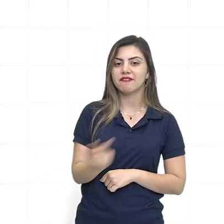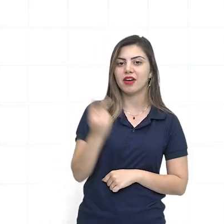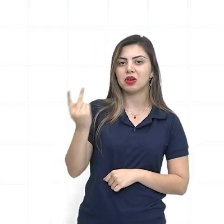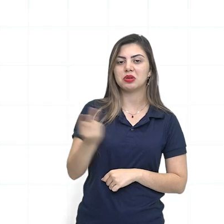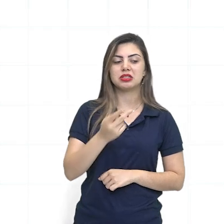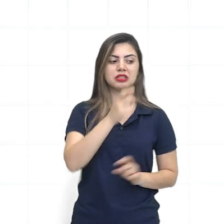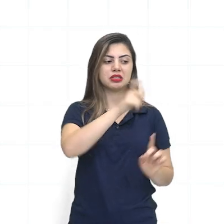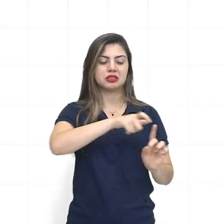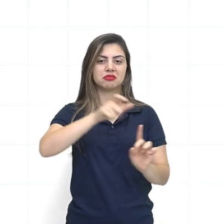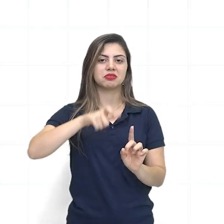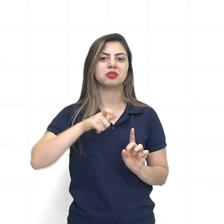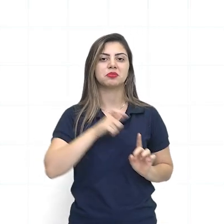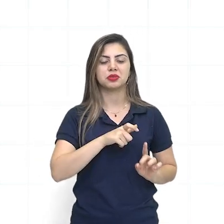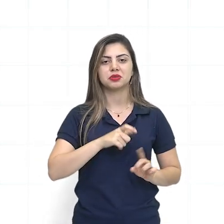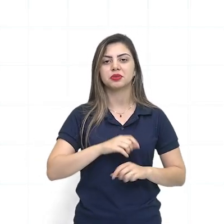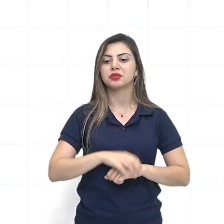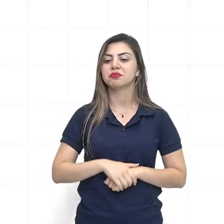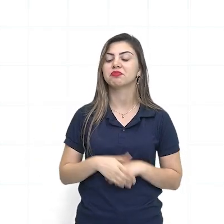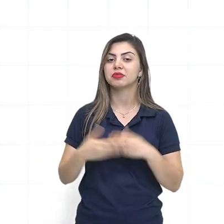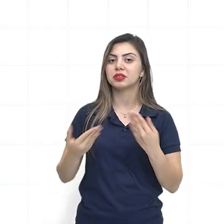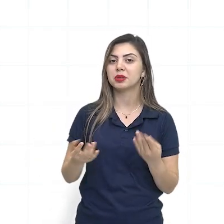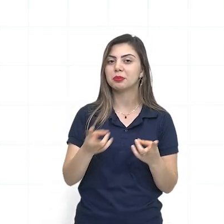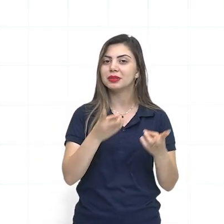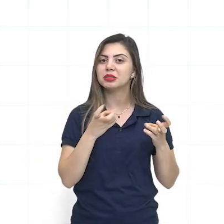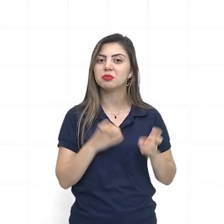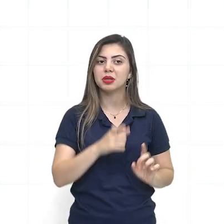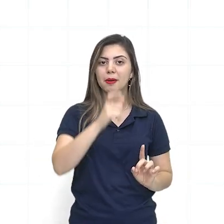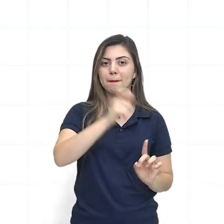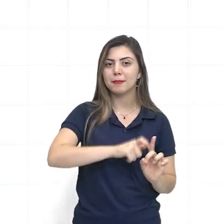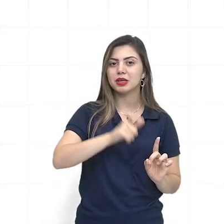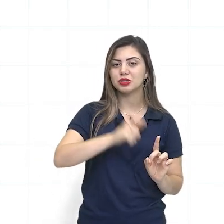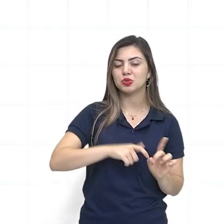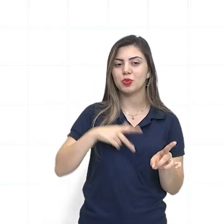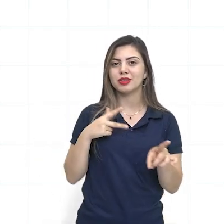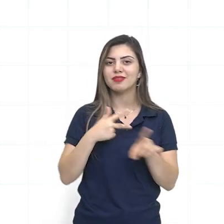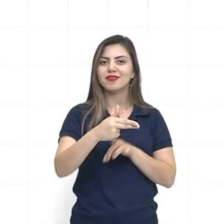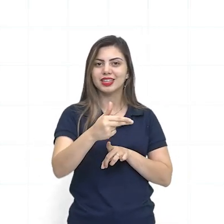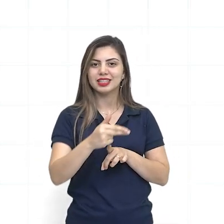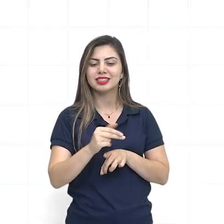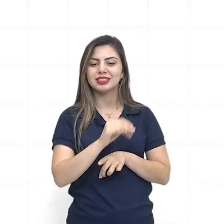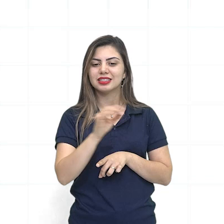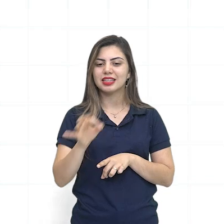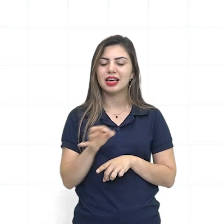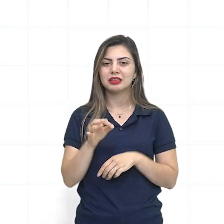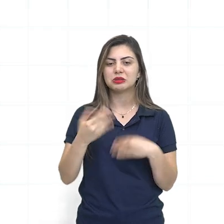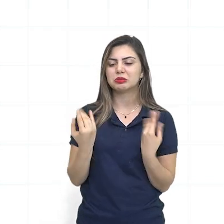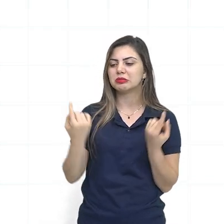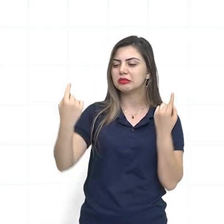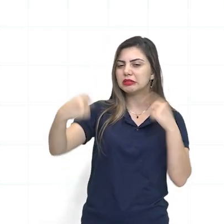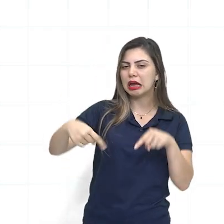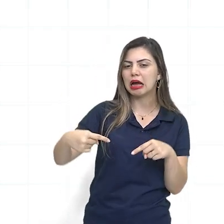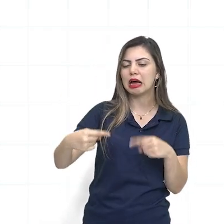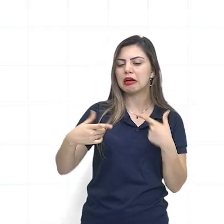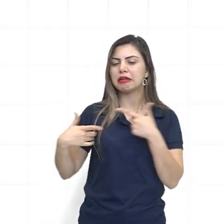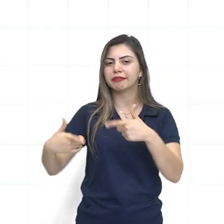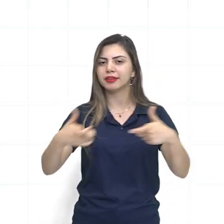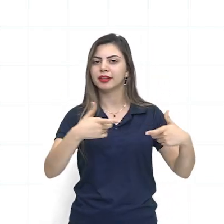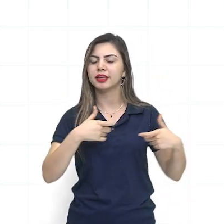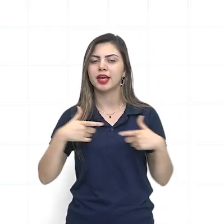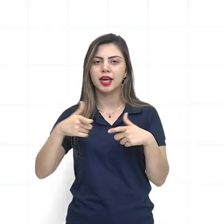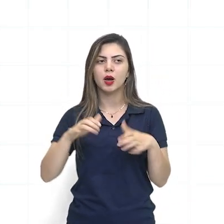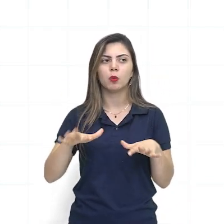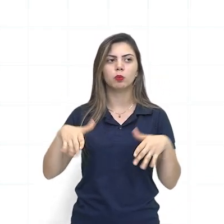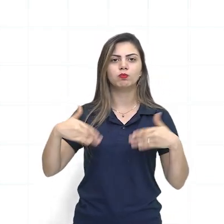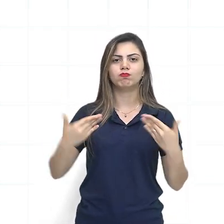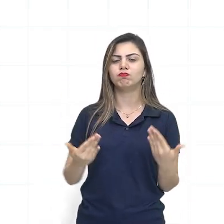dos heróis e seus feitos. Então, esse herói que vence que vence a guerra ou